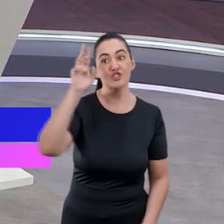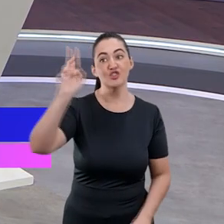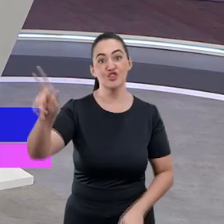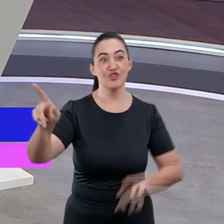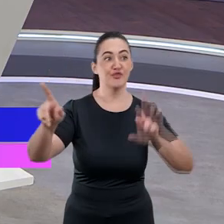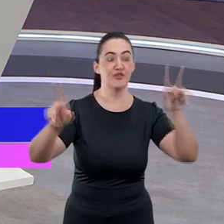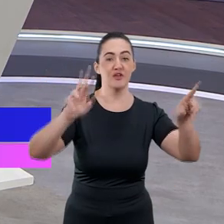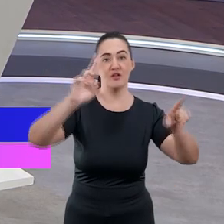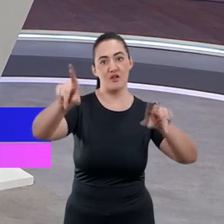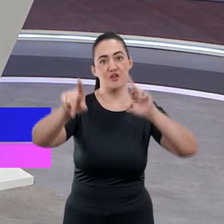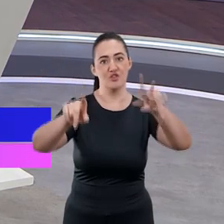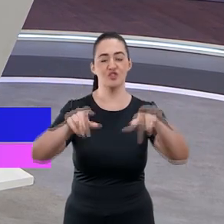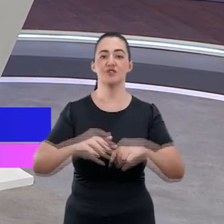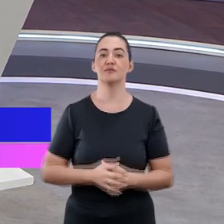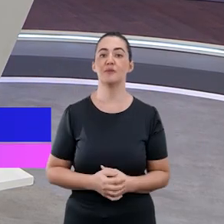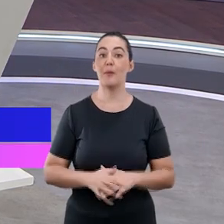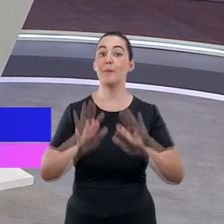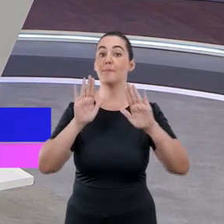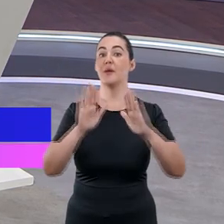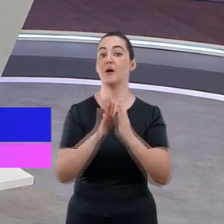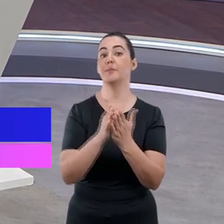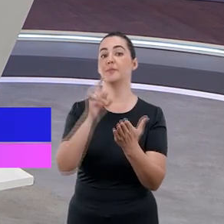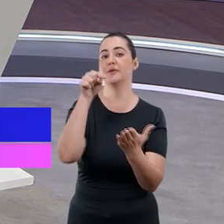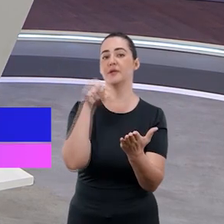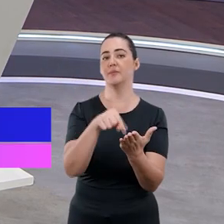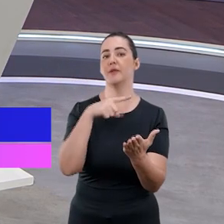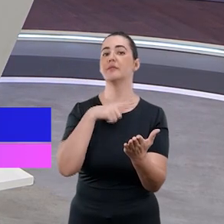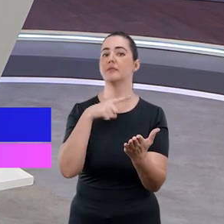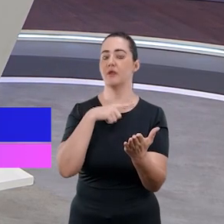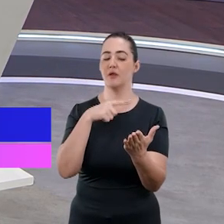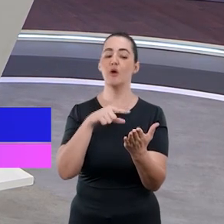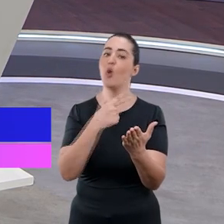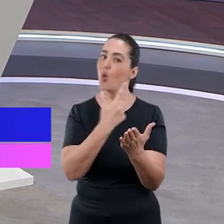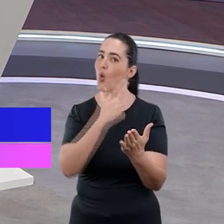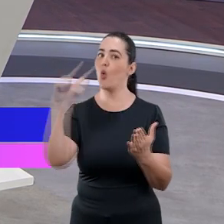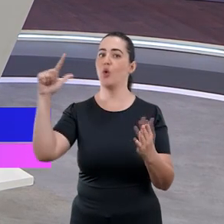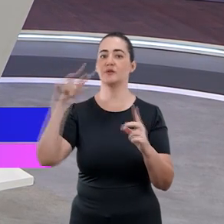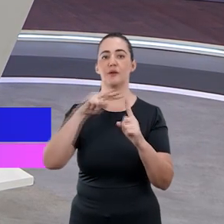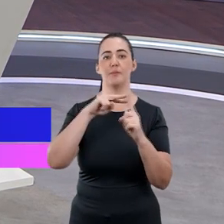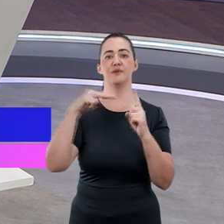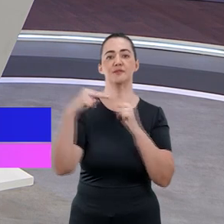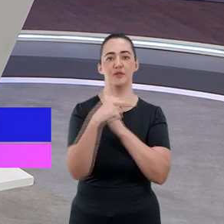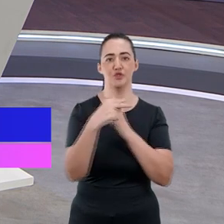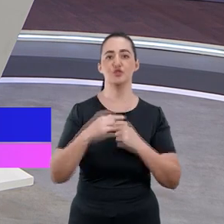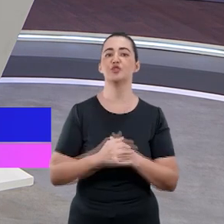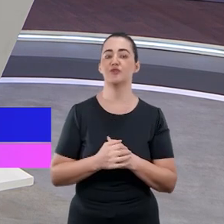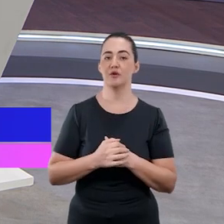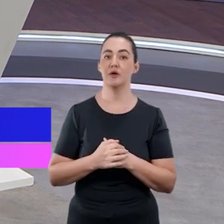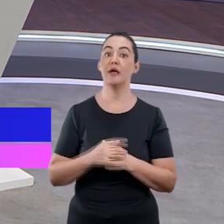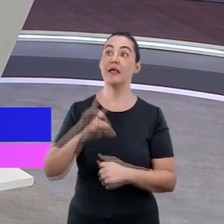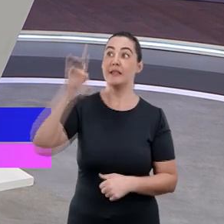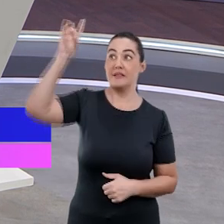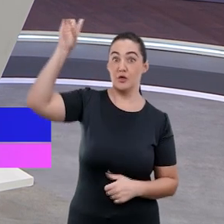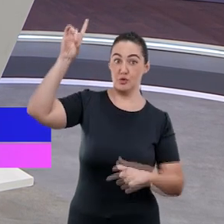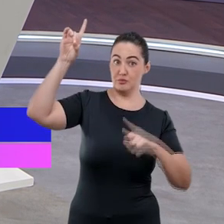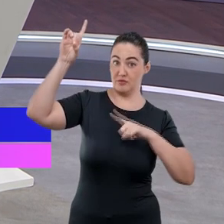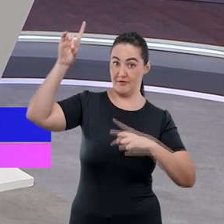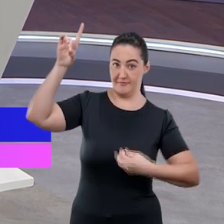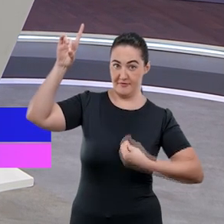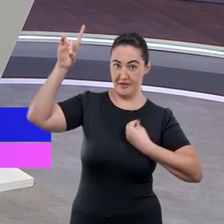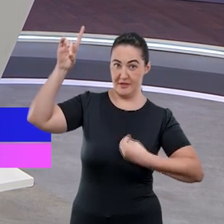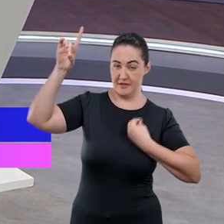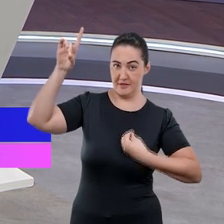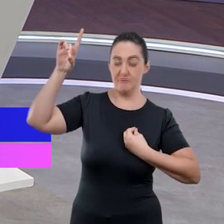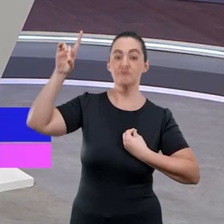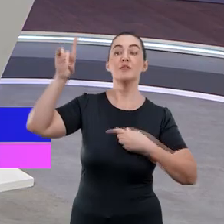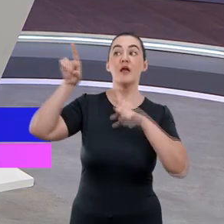existe? Mas a Bíblia apresenta uma outra visão. Não é Deus que não se importa e é o Deus que existe. Mas para aqueles que